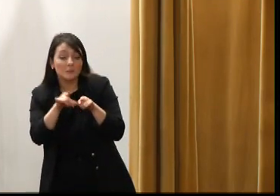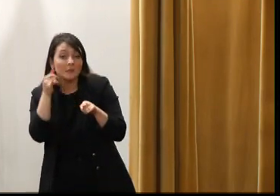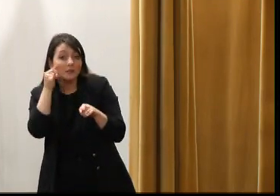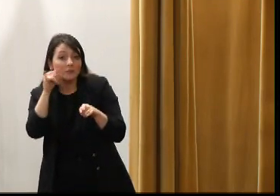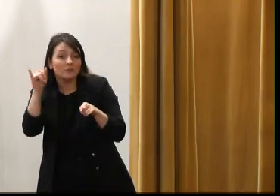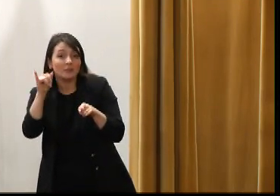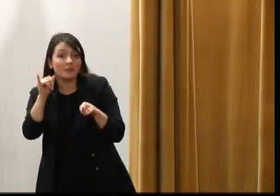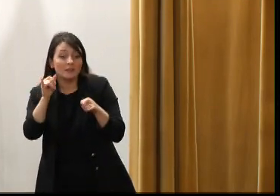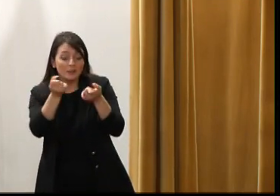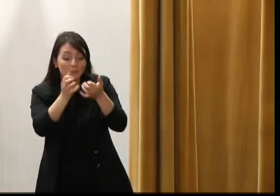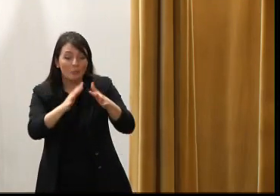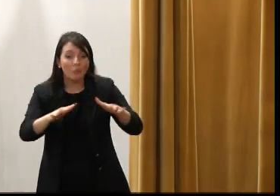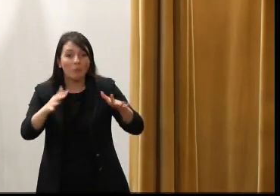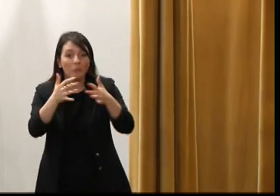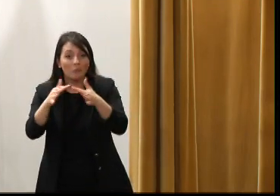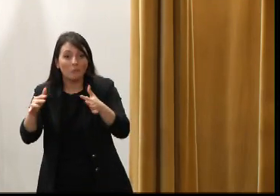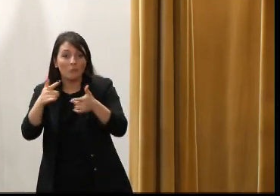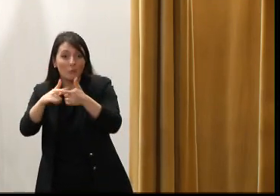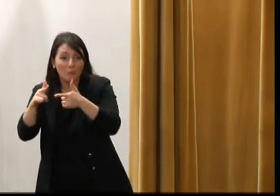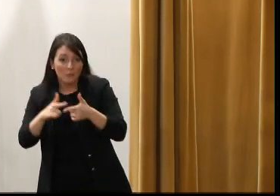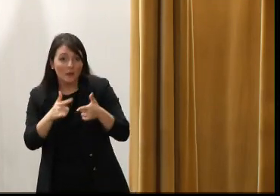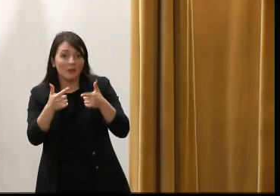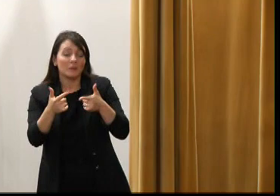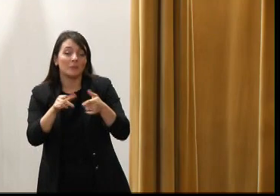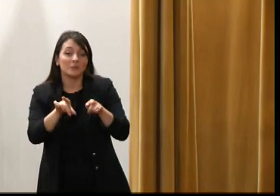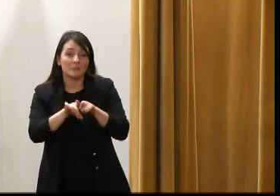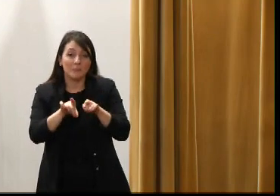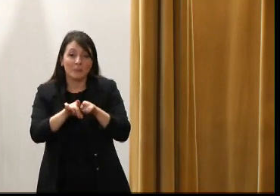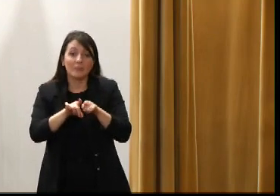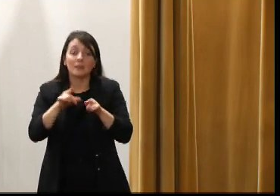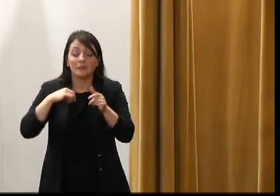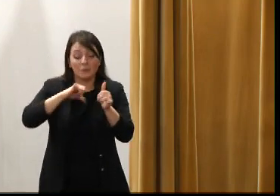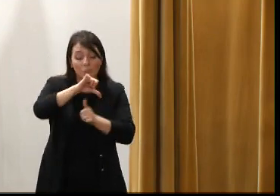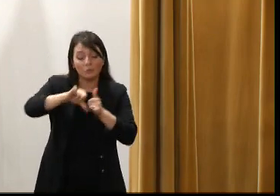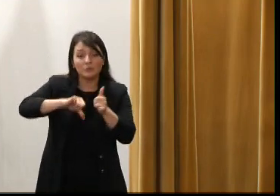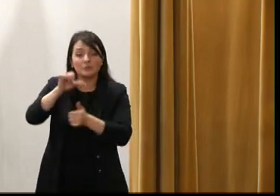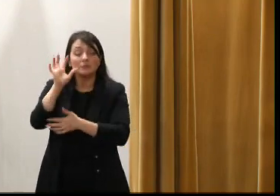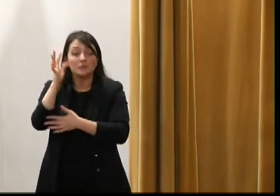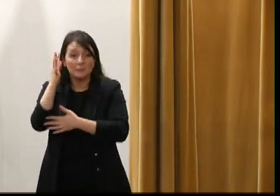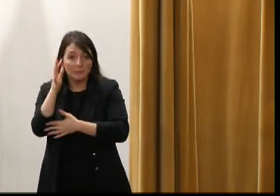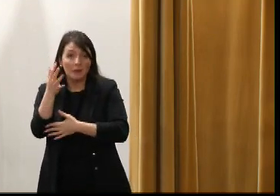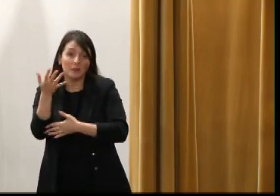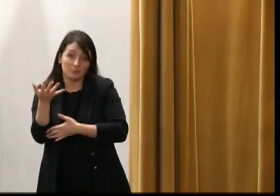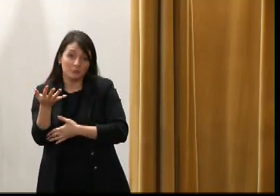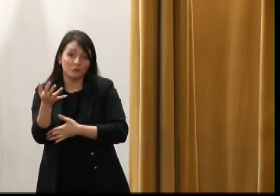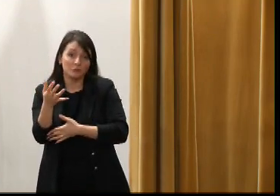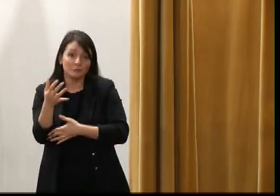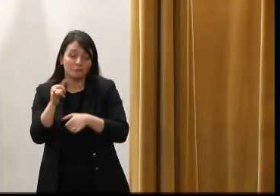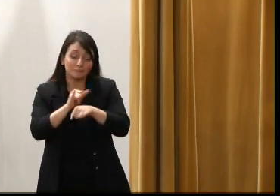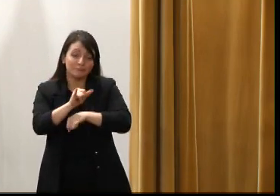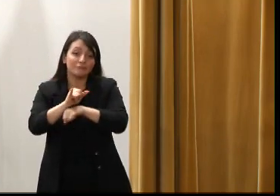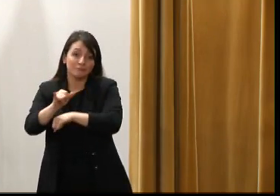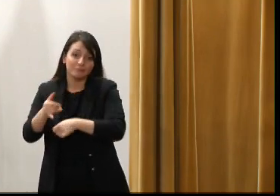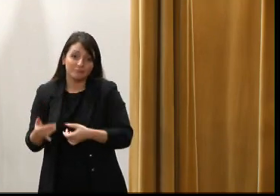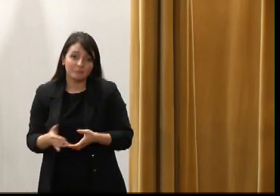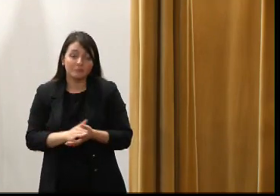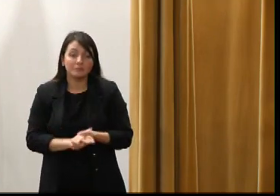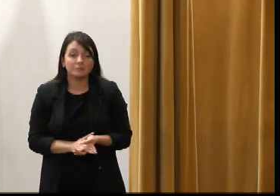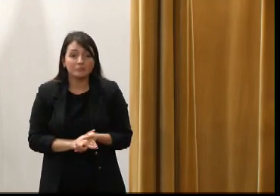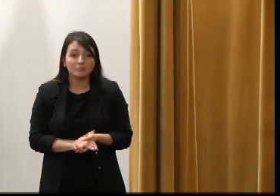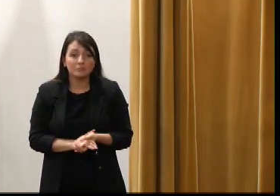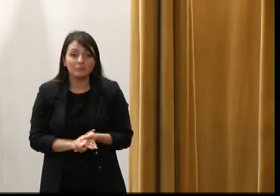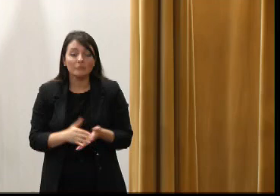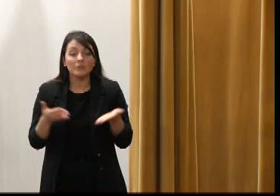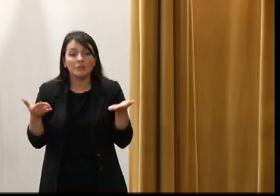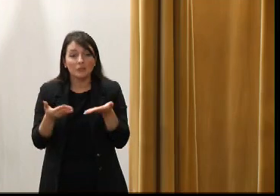desastres, tão comuns diante dos eventos extremos que as mudanças climáticas acarretam. Dentro dessas áreas,